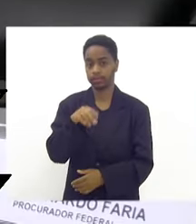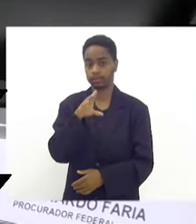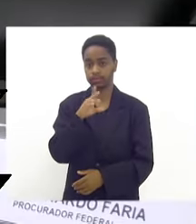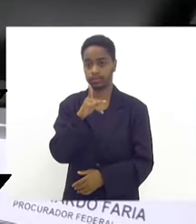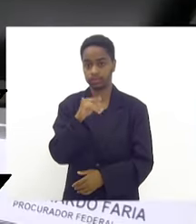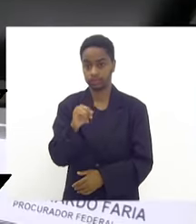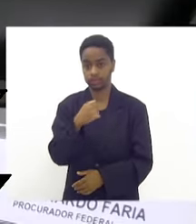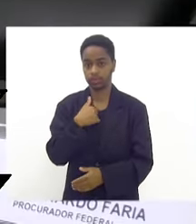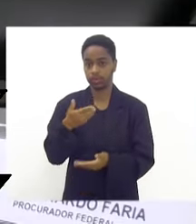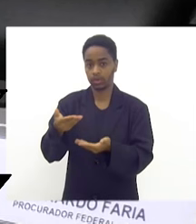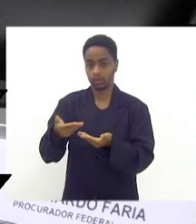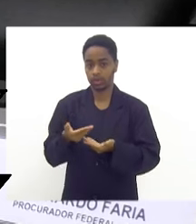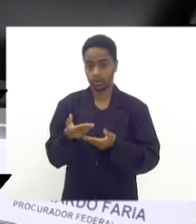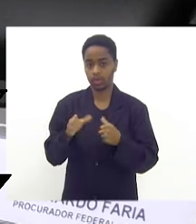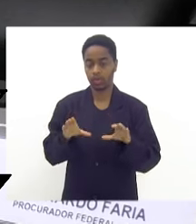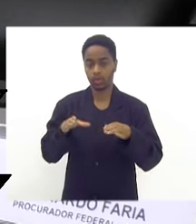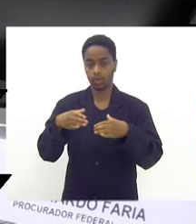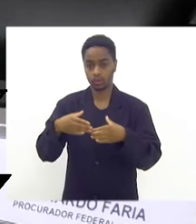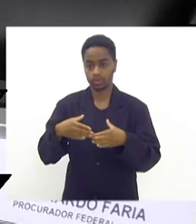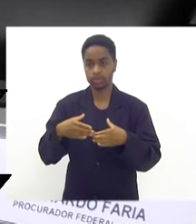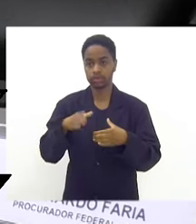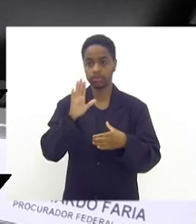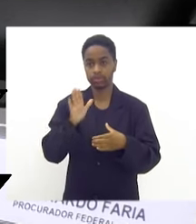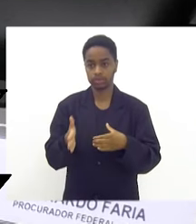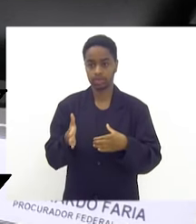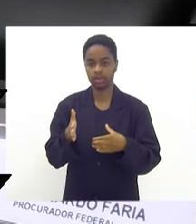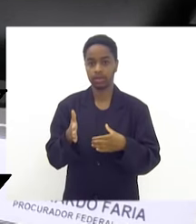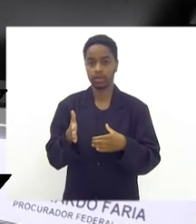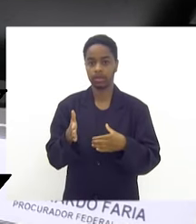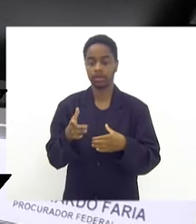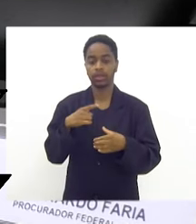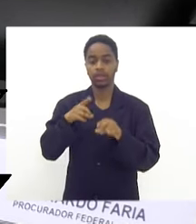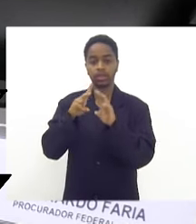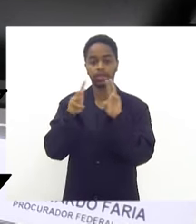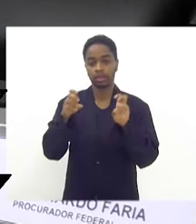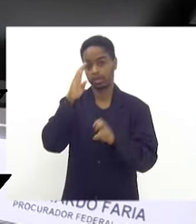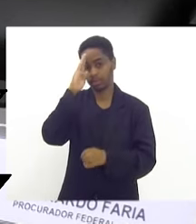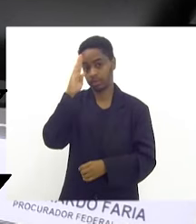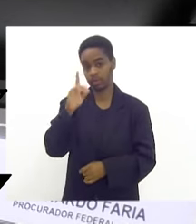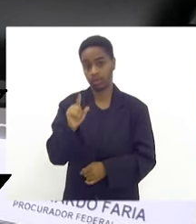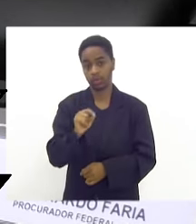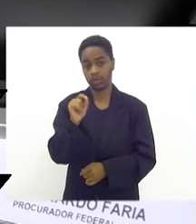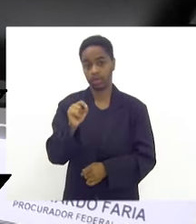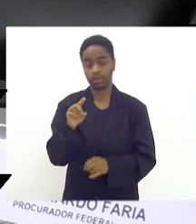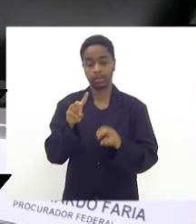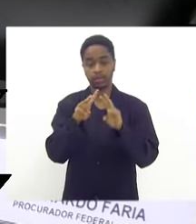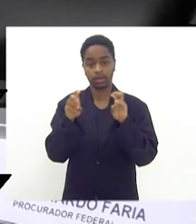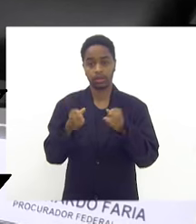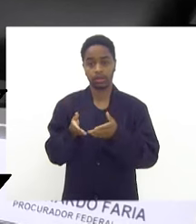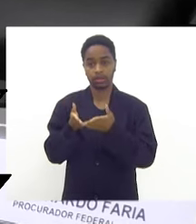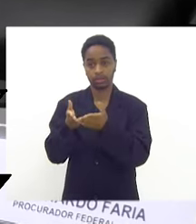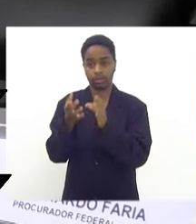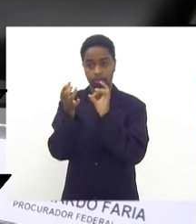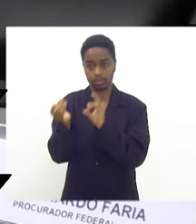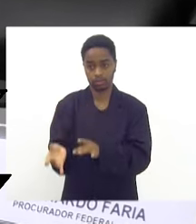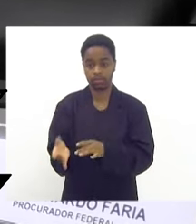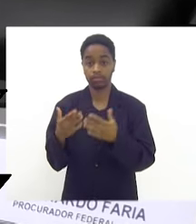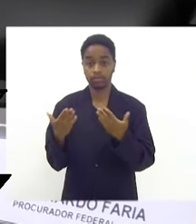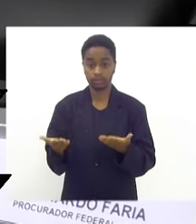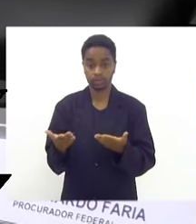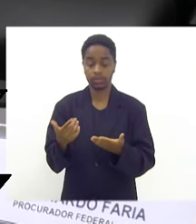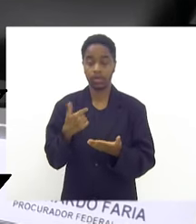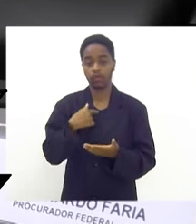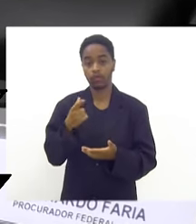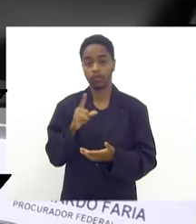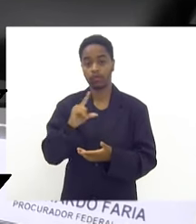de convocar a comissão tripartite já com o primeiro tema central que é a questão das embarcações abandonadas Então já saio com com